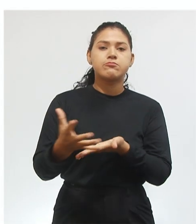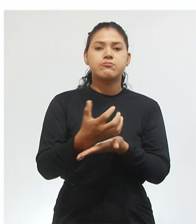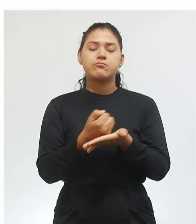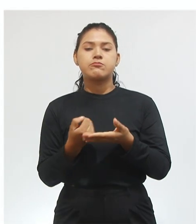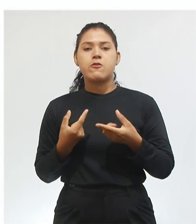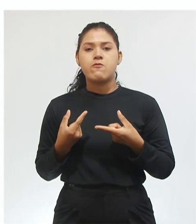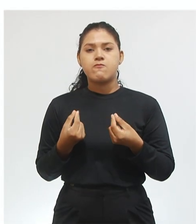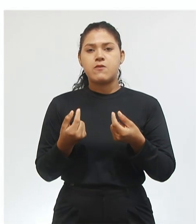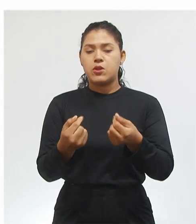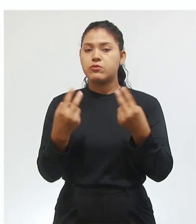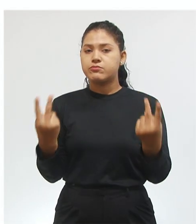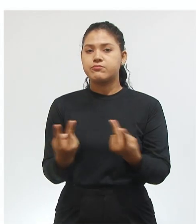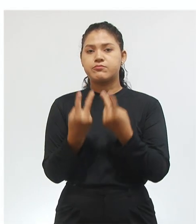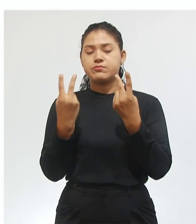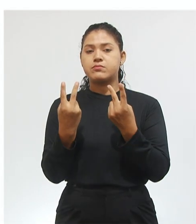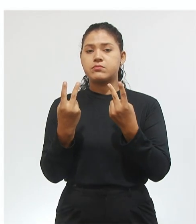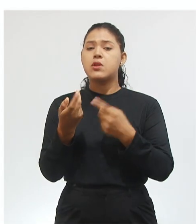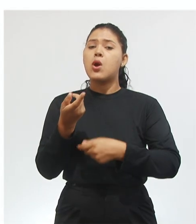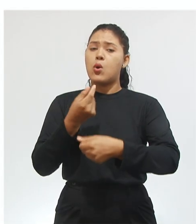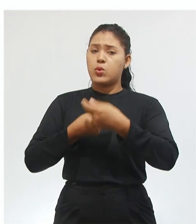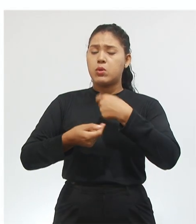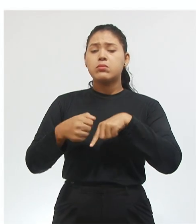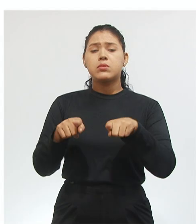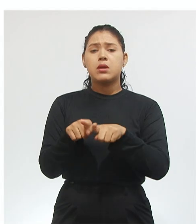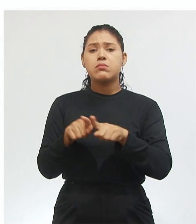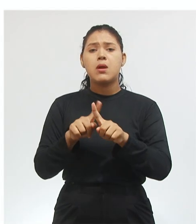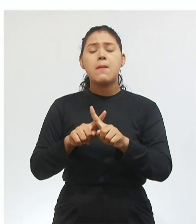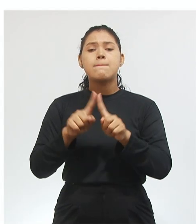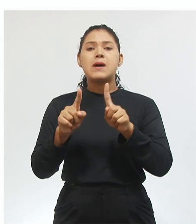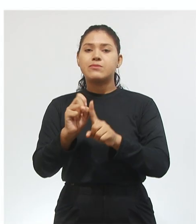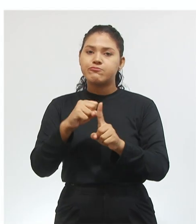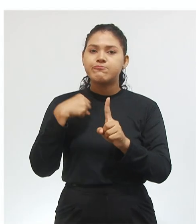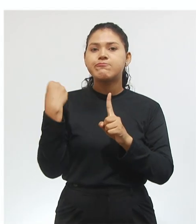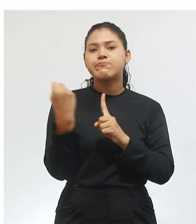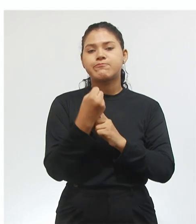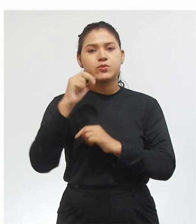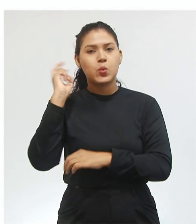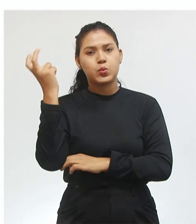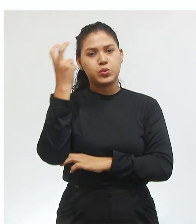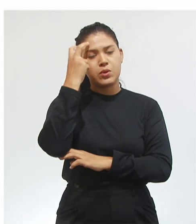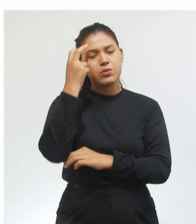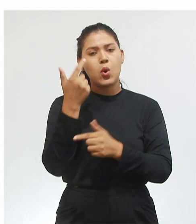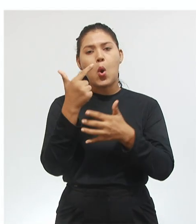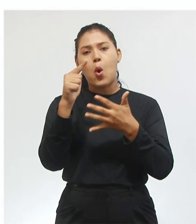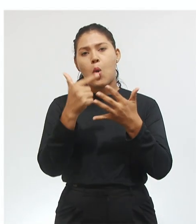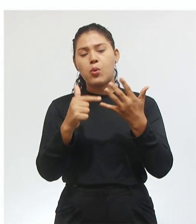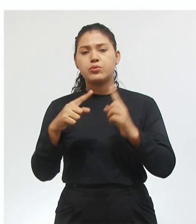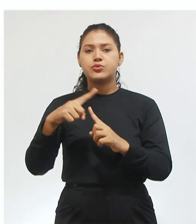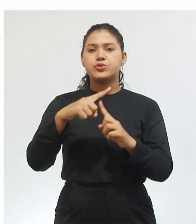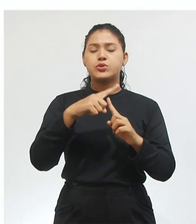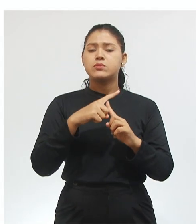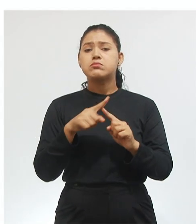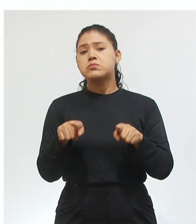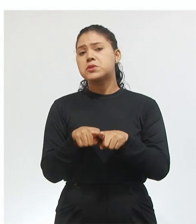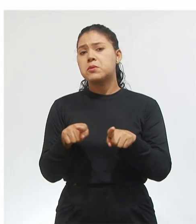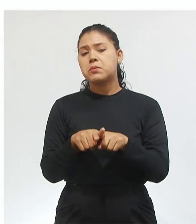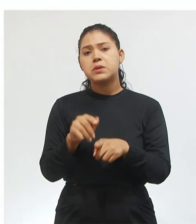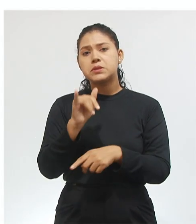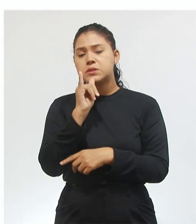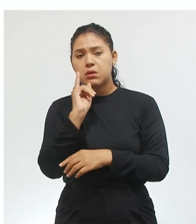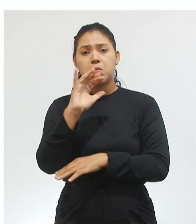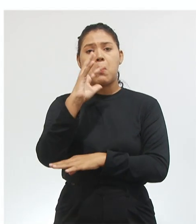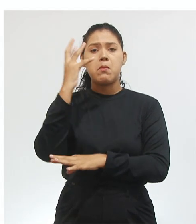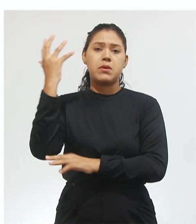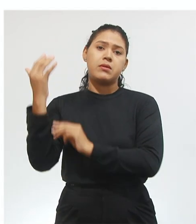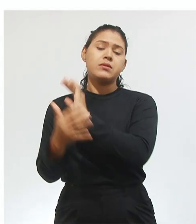em contextos não somente econômicos mas também sociais culturais e também Cabe aqui os